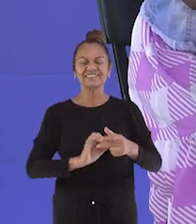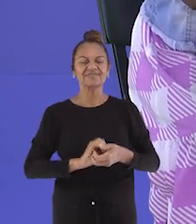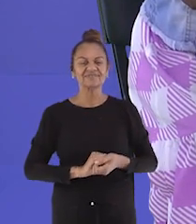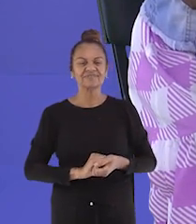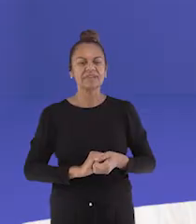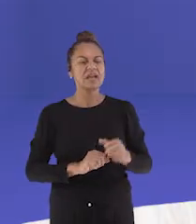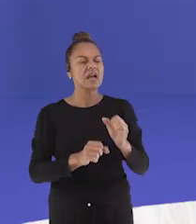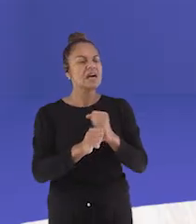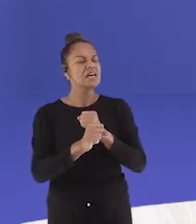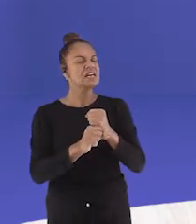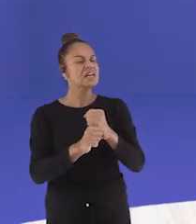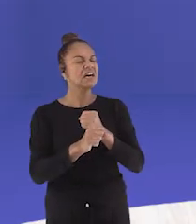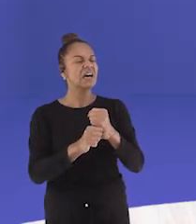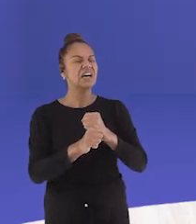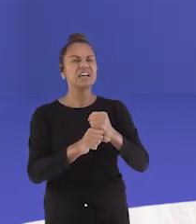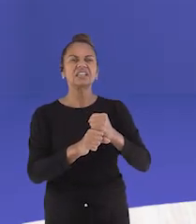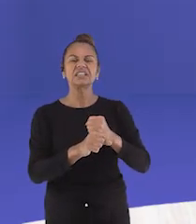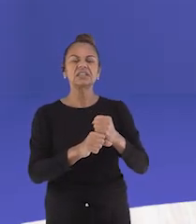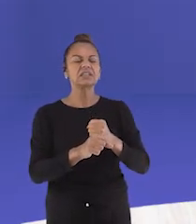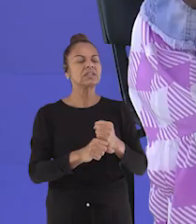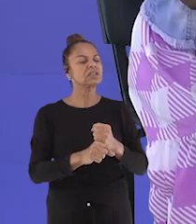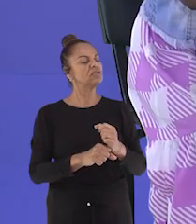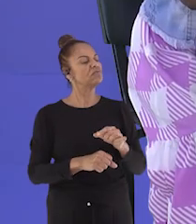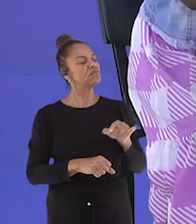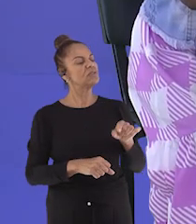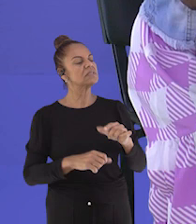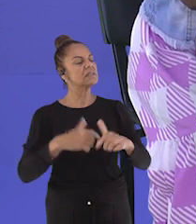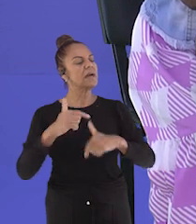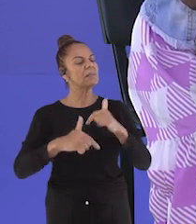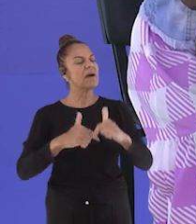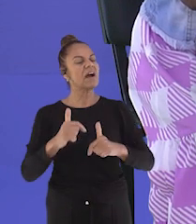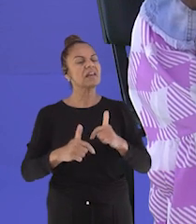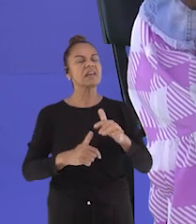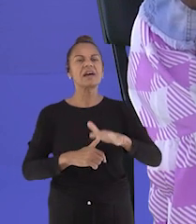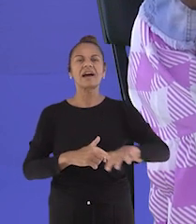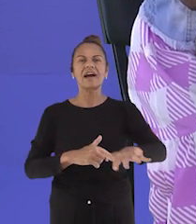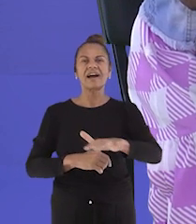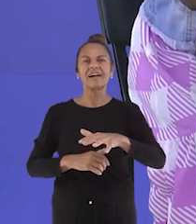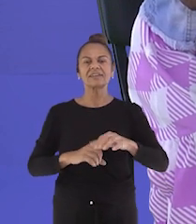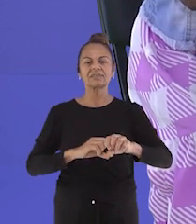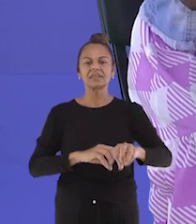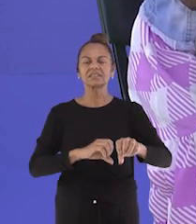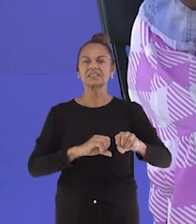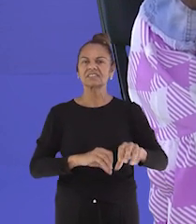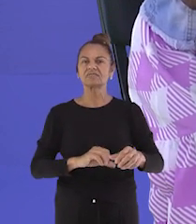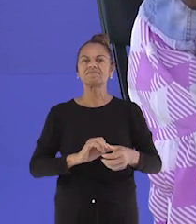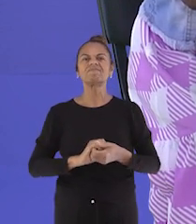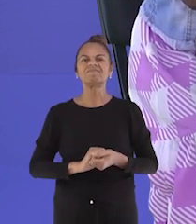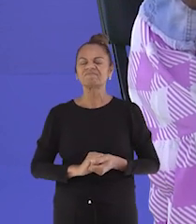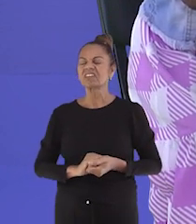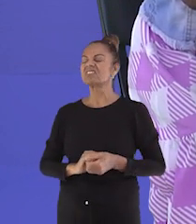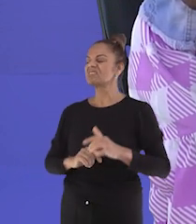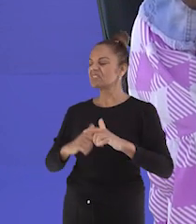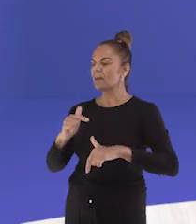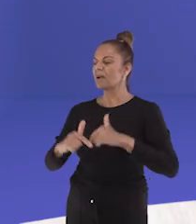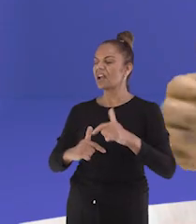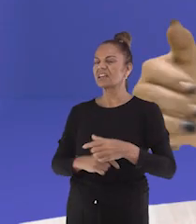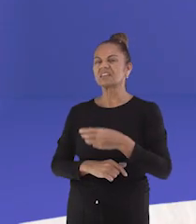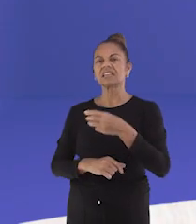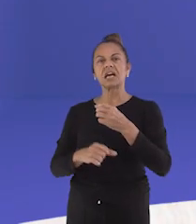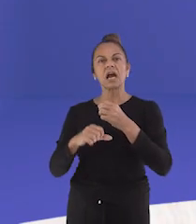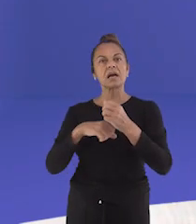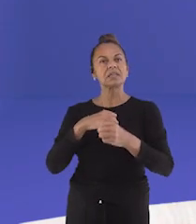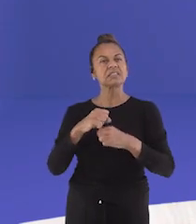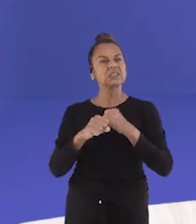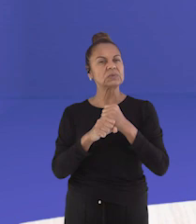Quantos anos você trabalhou na educação? Eu trabalhei por 34 anos e 8 meses. E